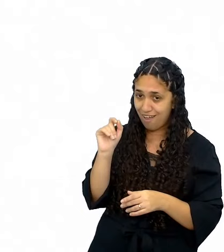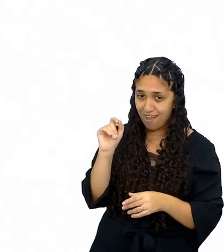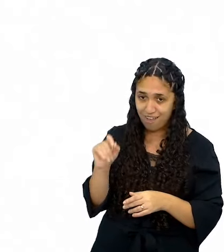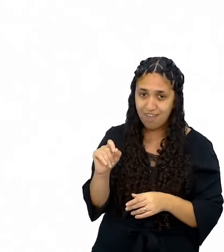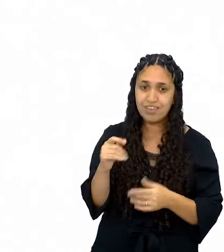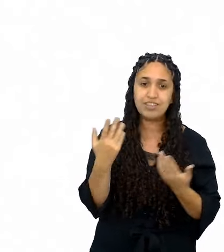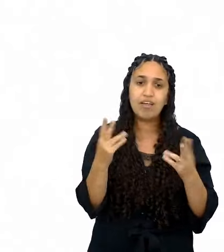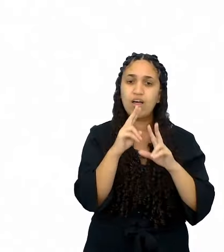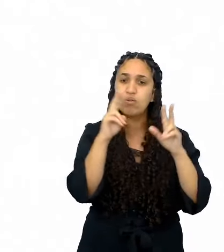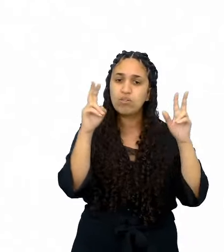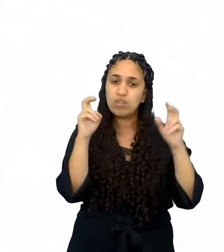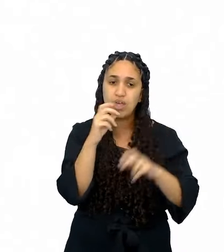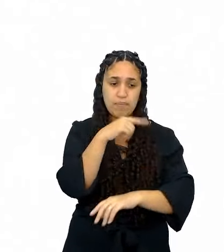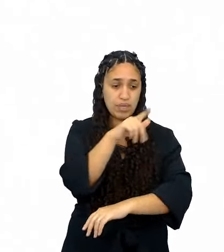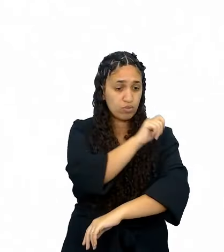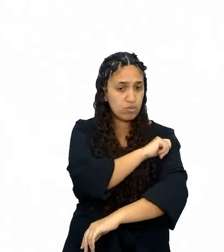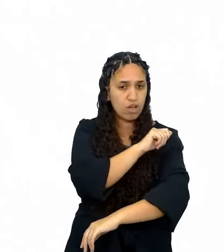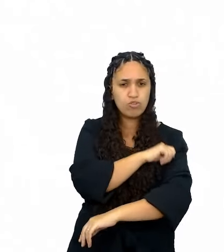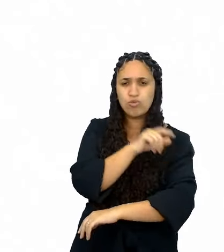estrutura